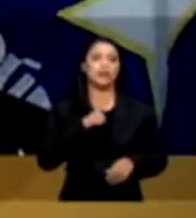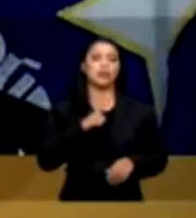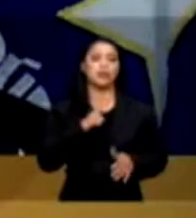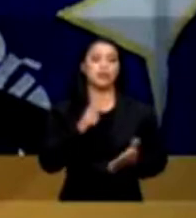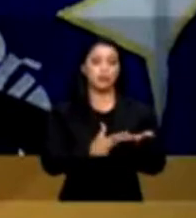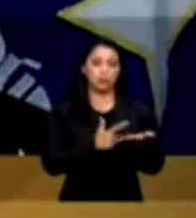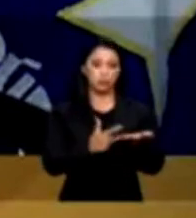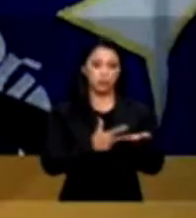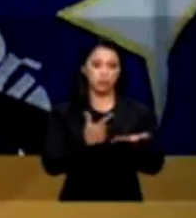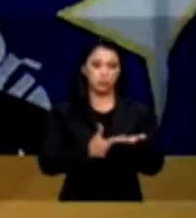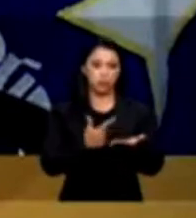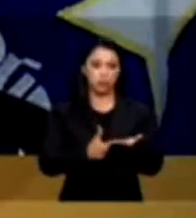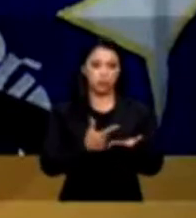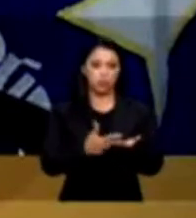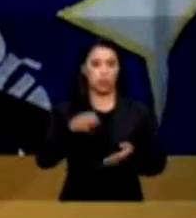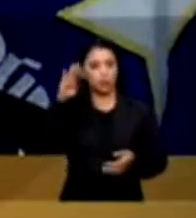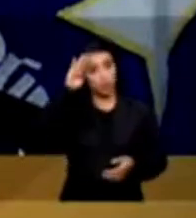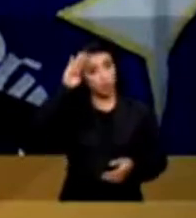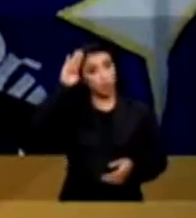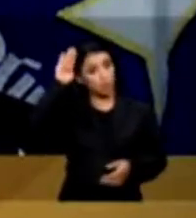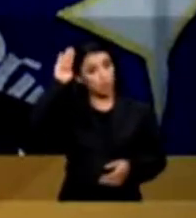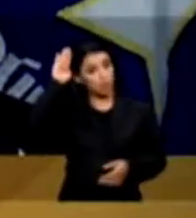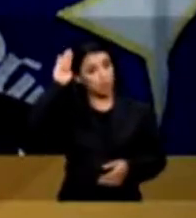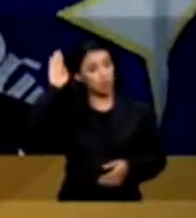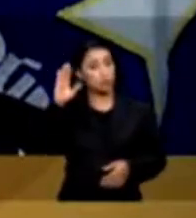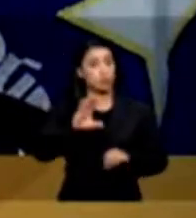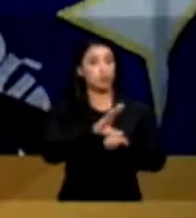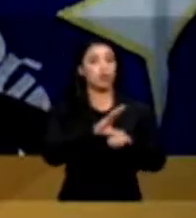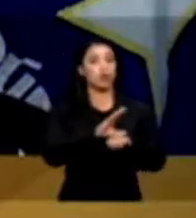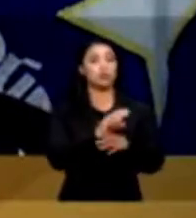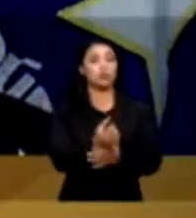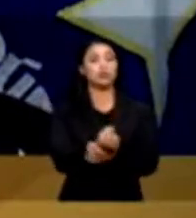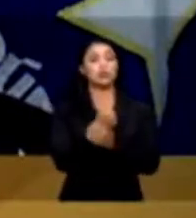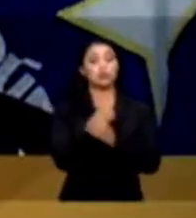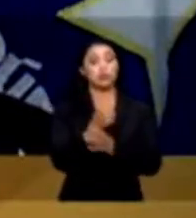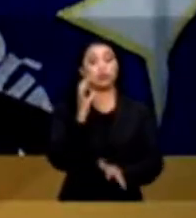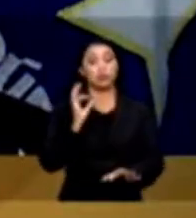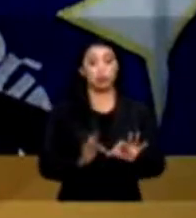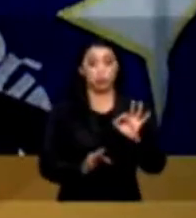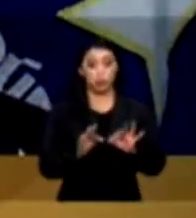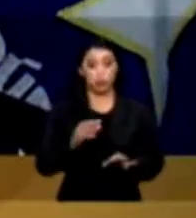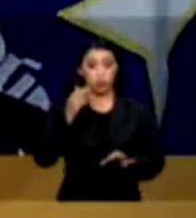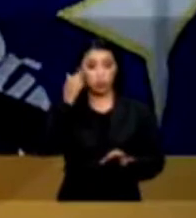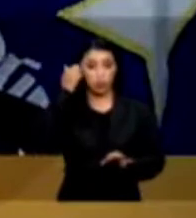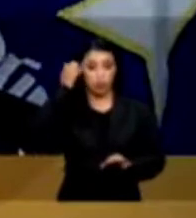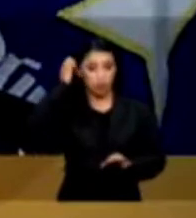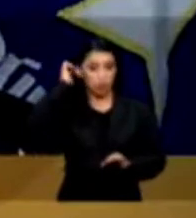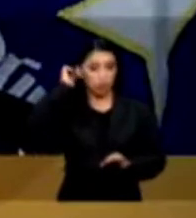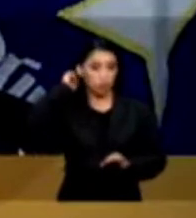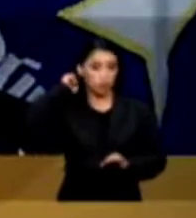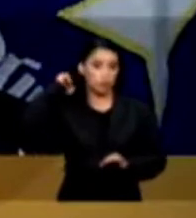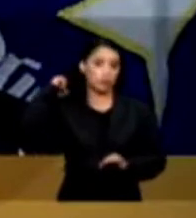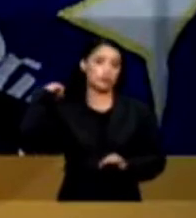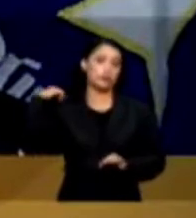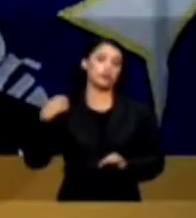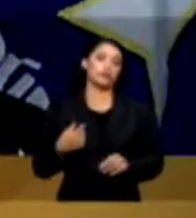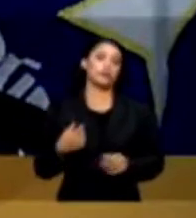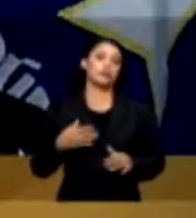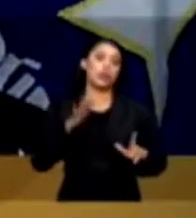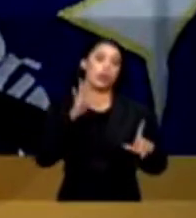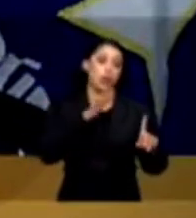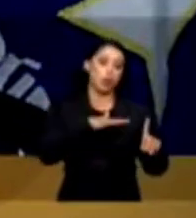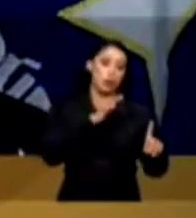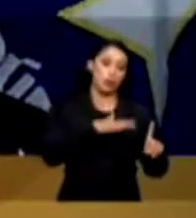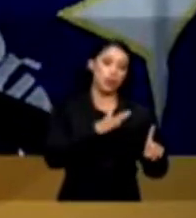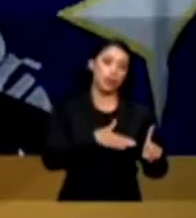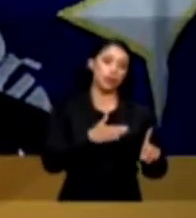obras acadêmicas, intitulada Constituição e Segurança Jurídica, em homenagem ao nosso ministro